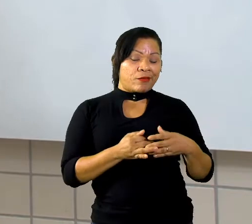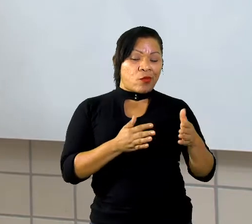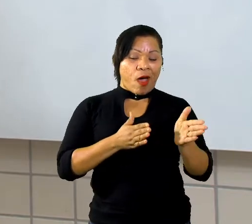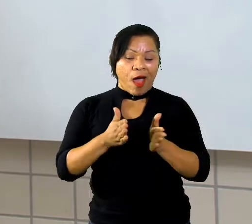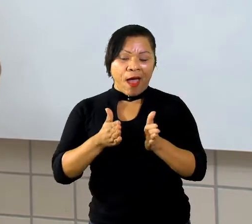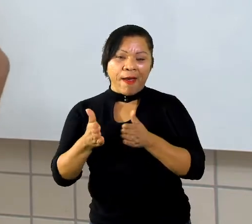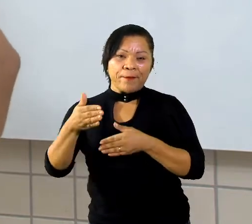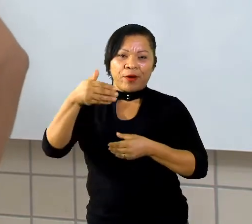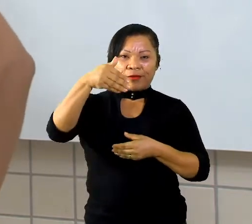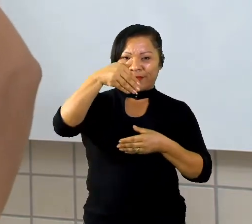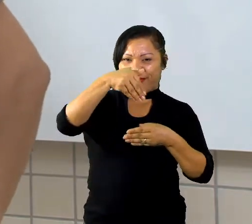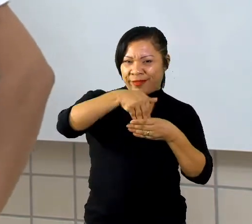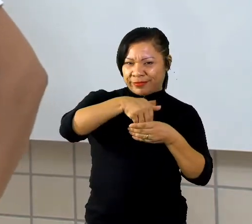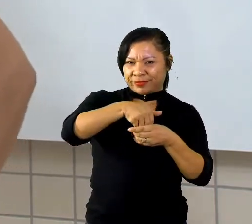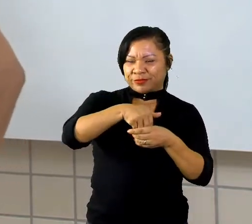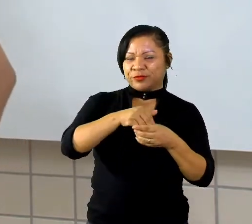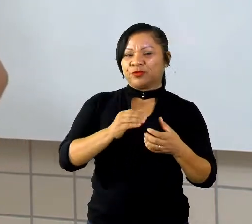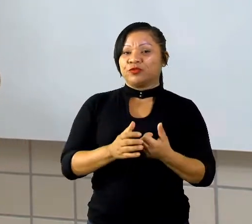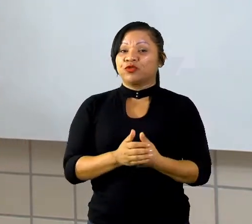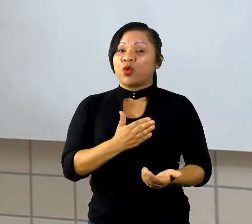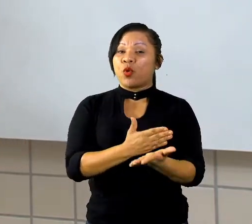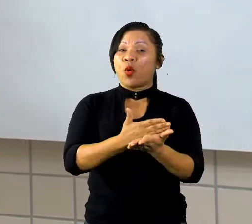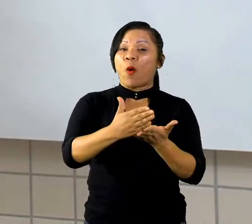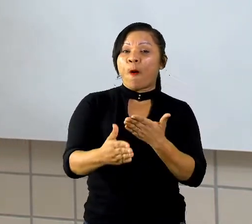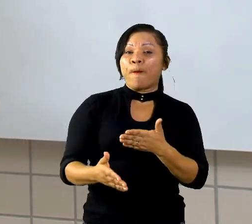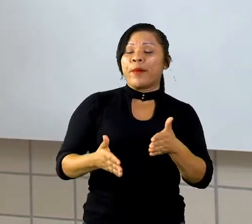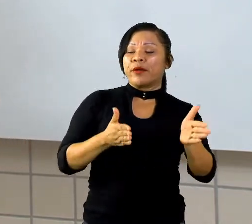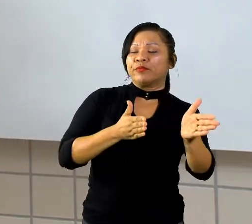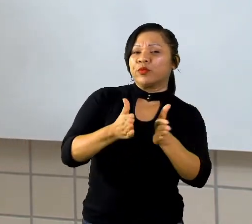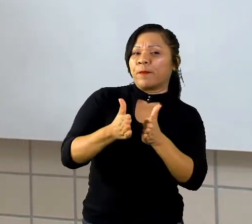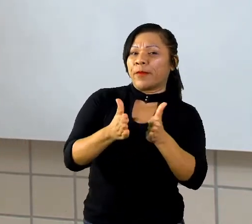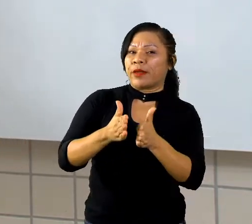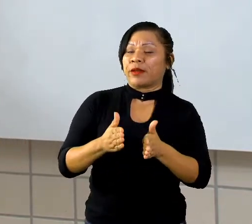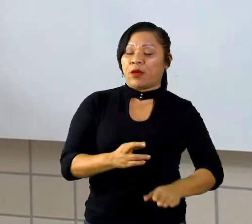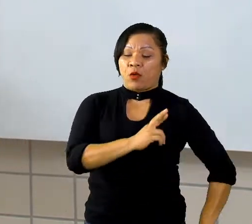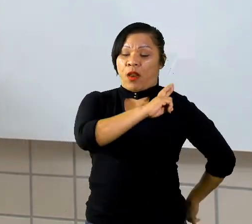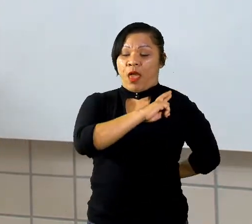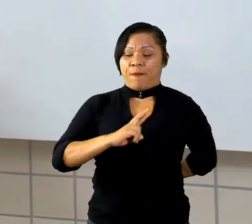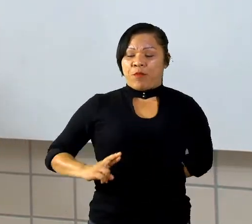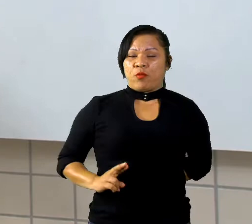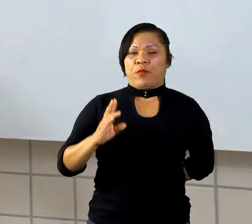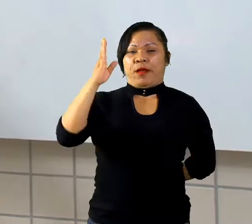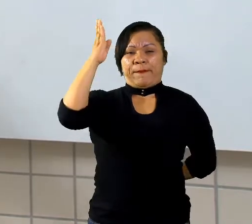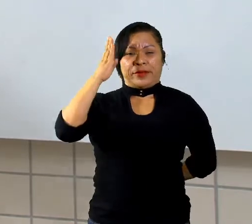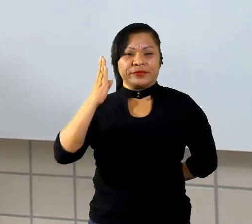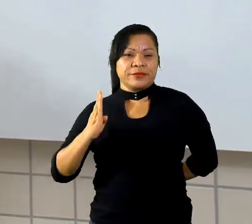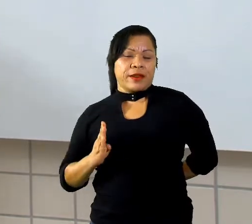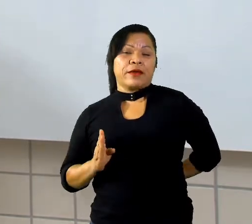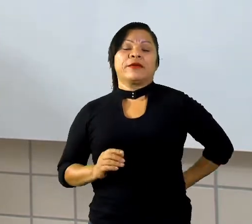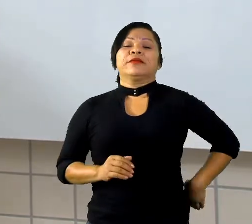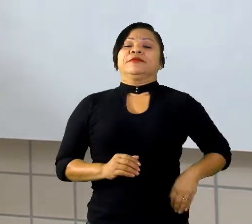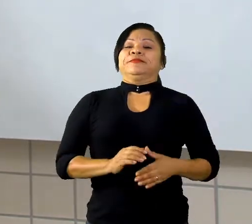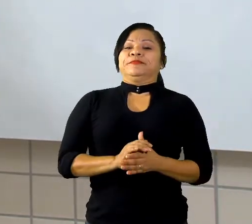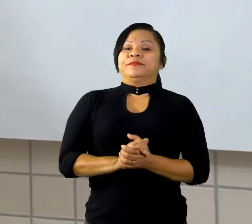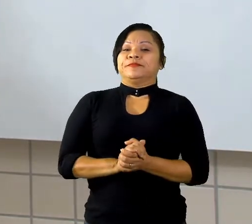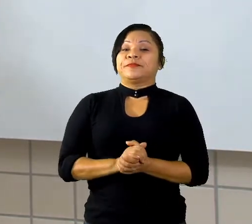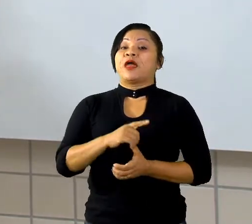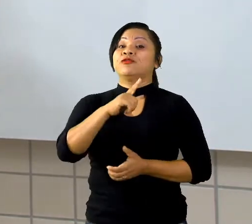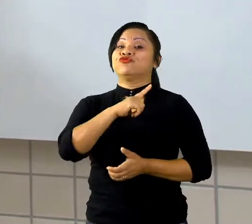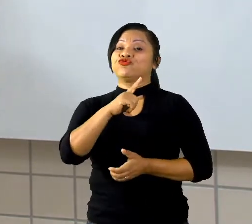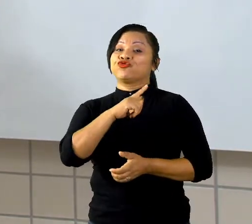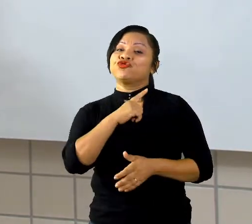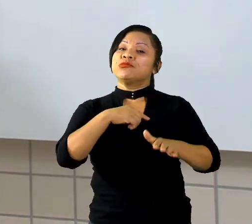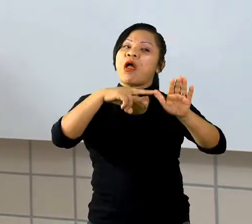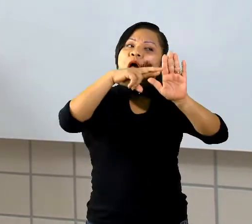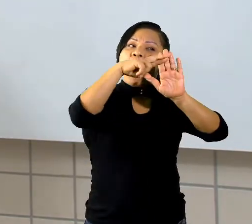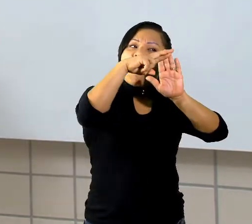No início do período da chamada República Brasileira, haviam algumas regras,